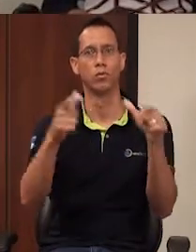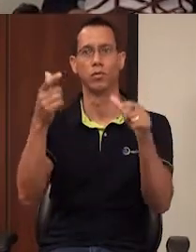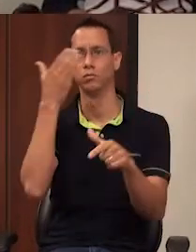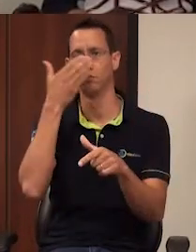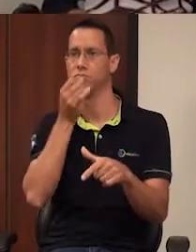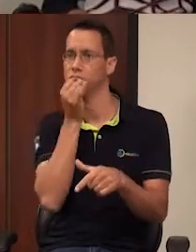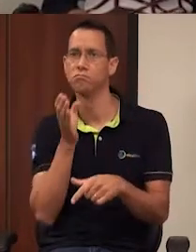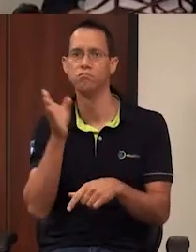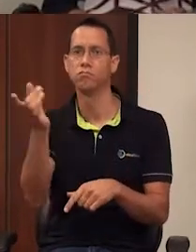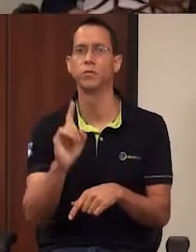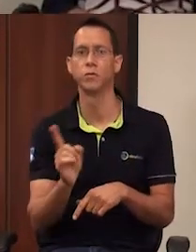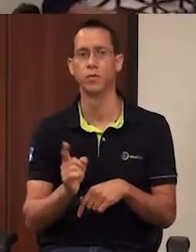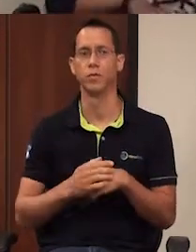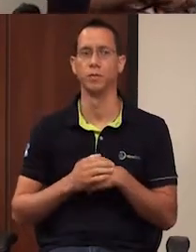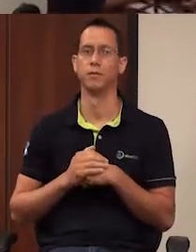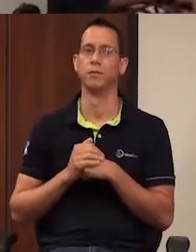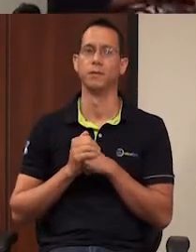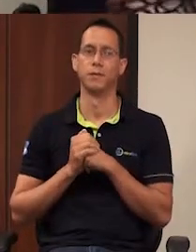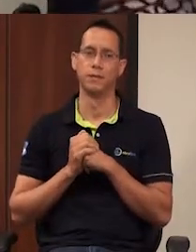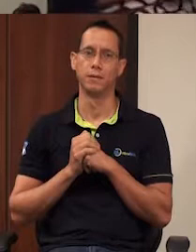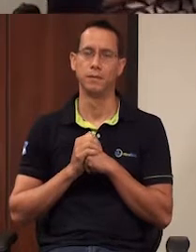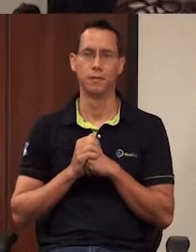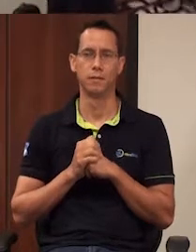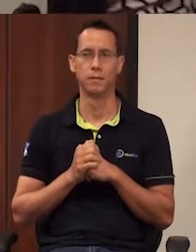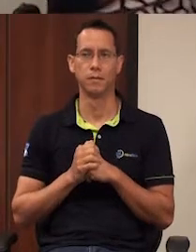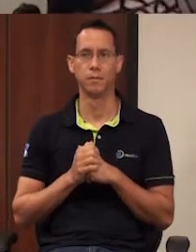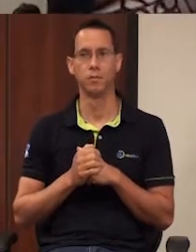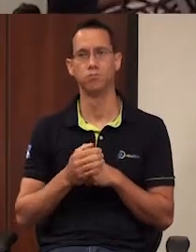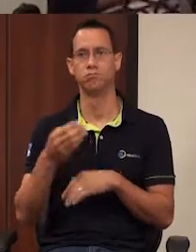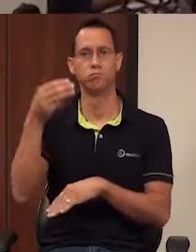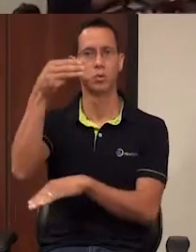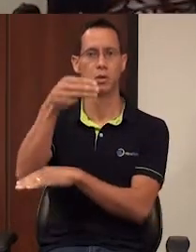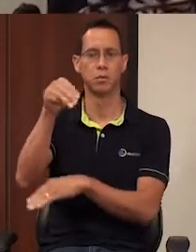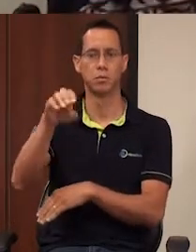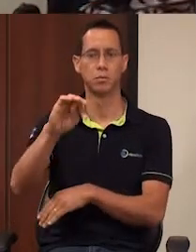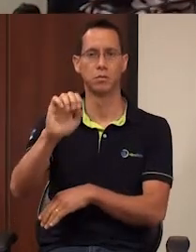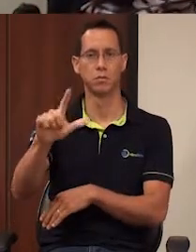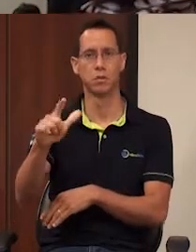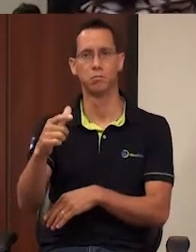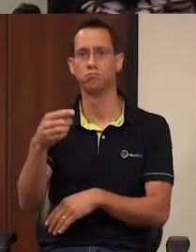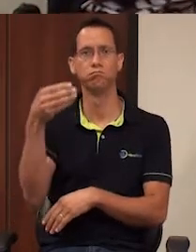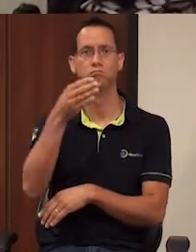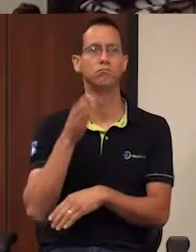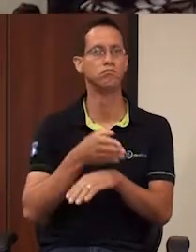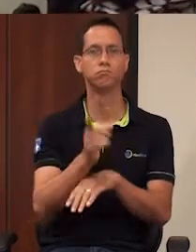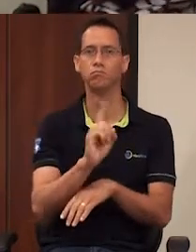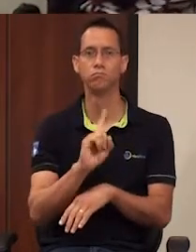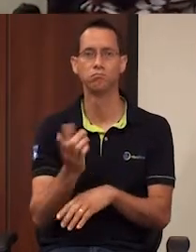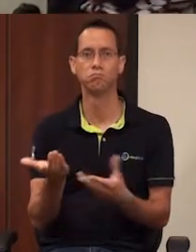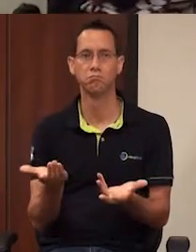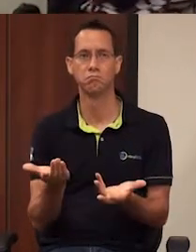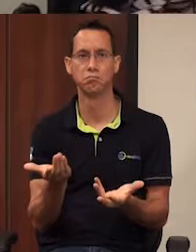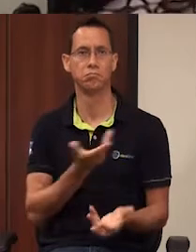por exemplo, né? Porque não estão no motel, por exemplo, porque não estão na casa